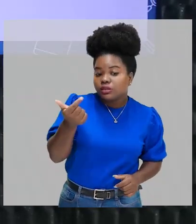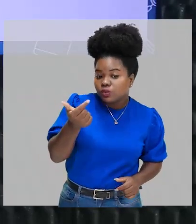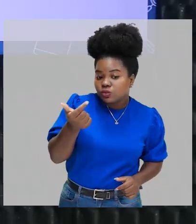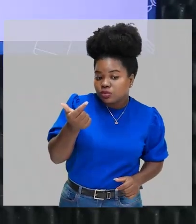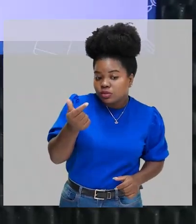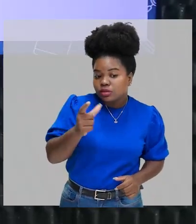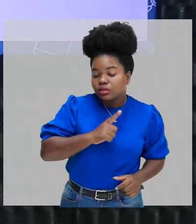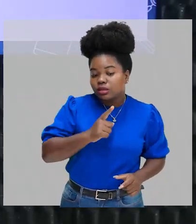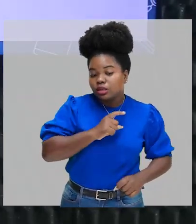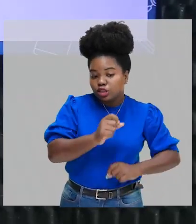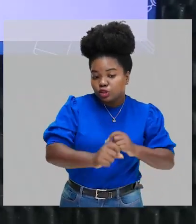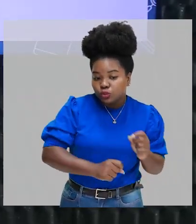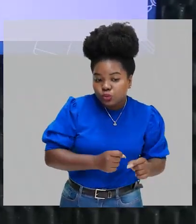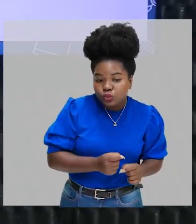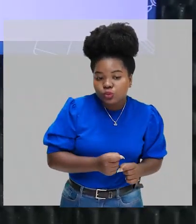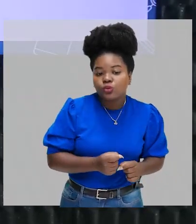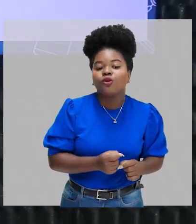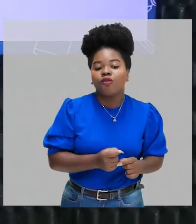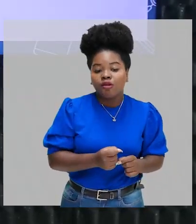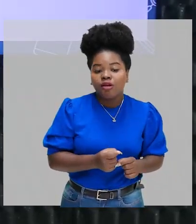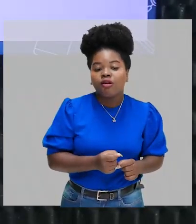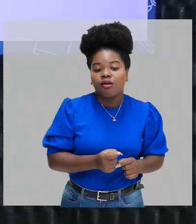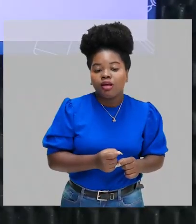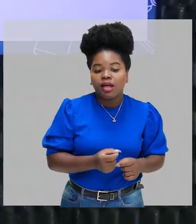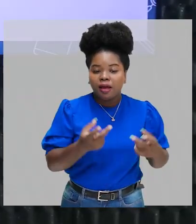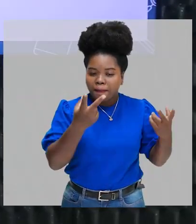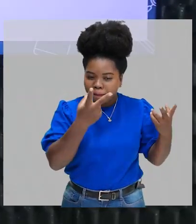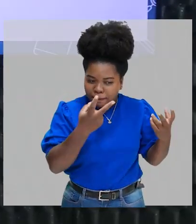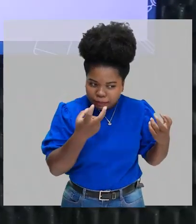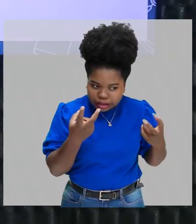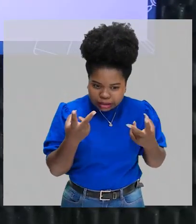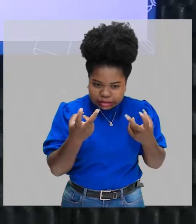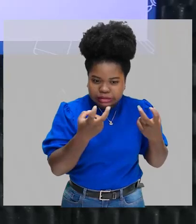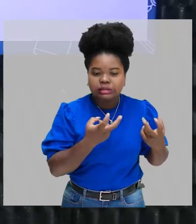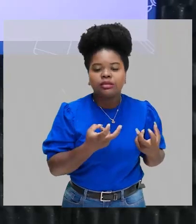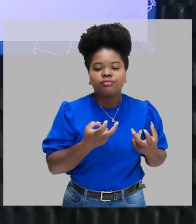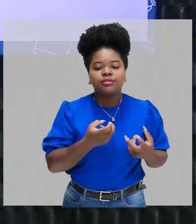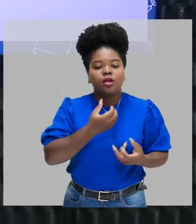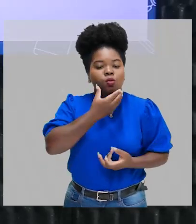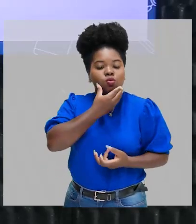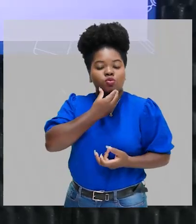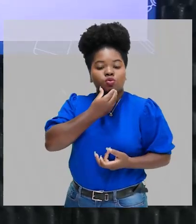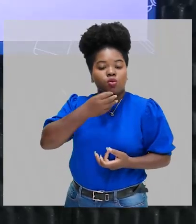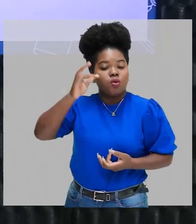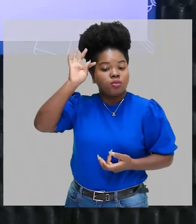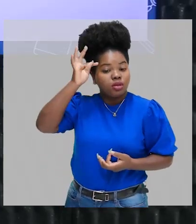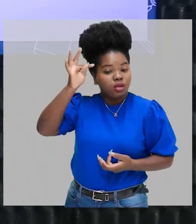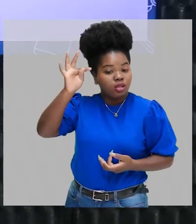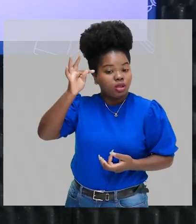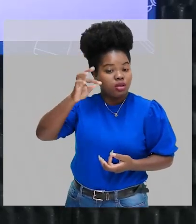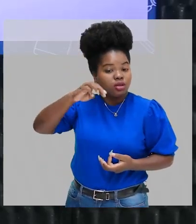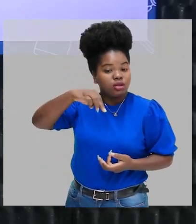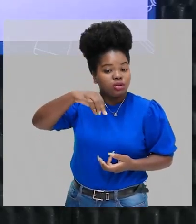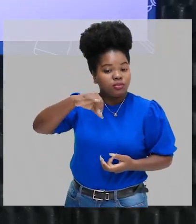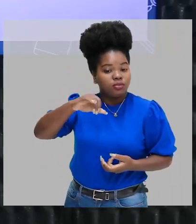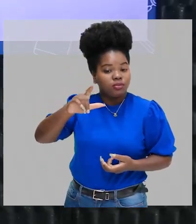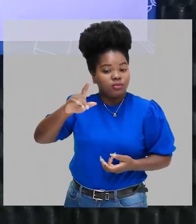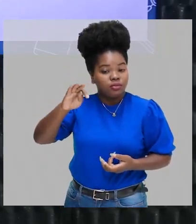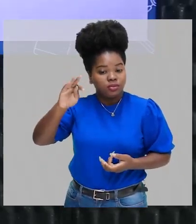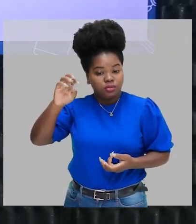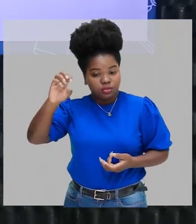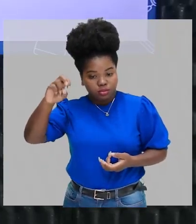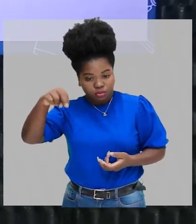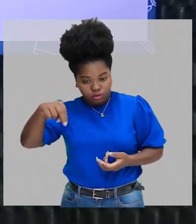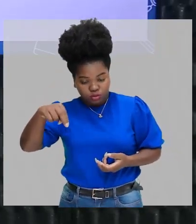Santos, importantíssimo geógrafo brasileiro, que é um dos principais representantes da teoria crítica da